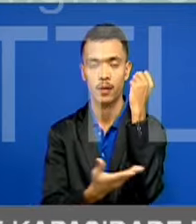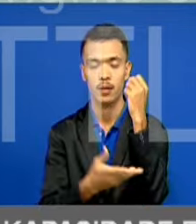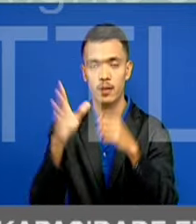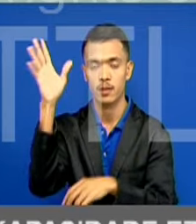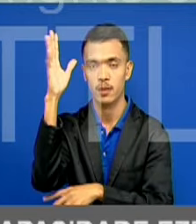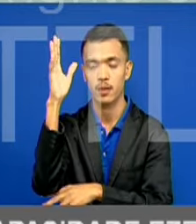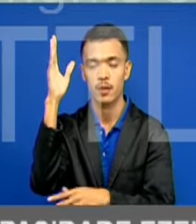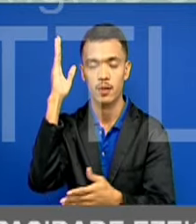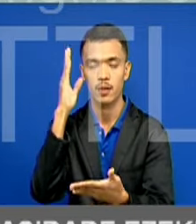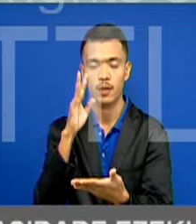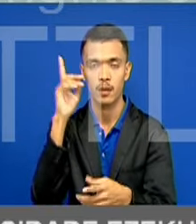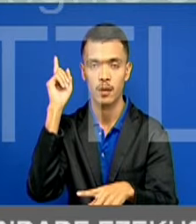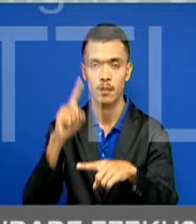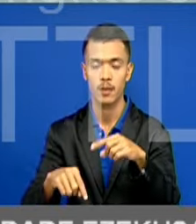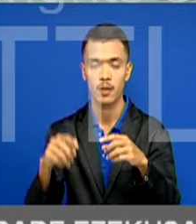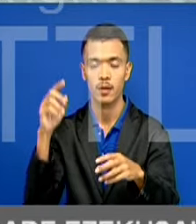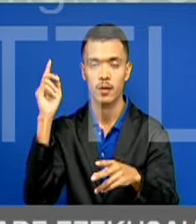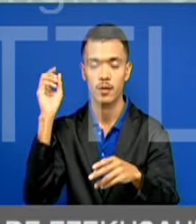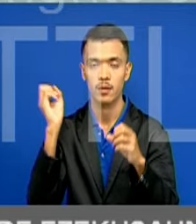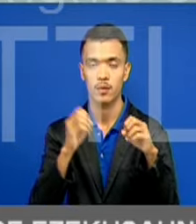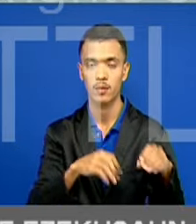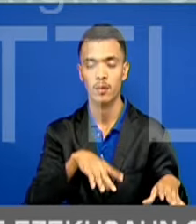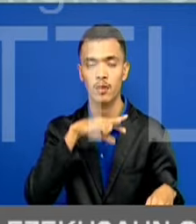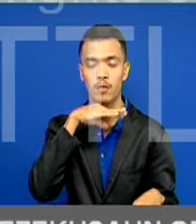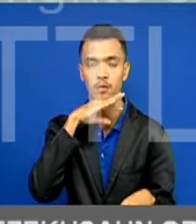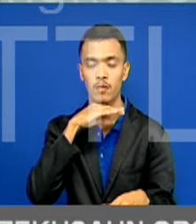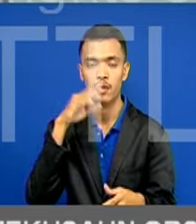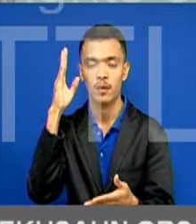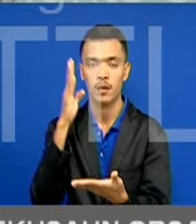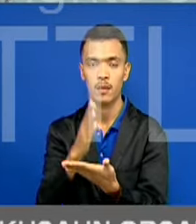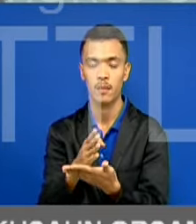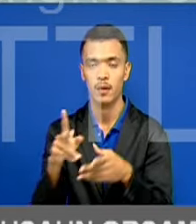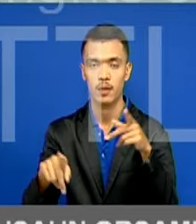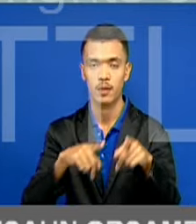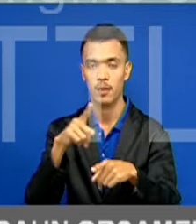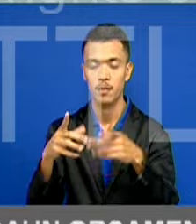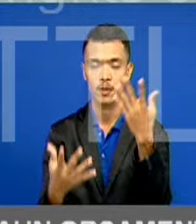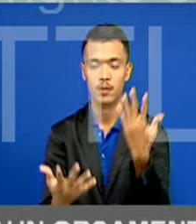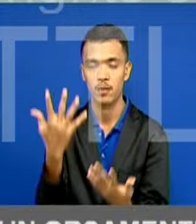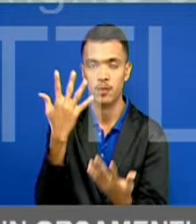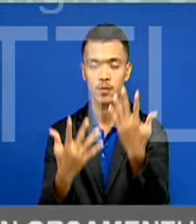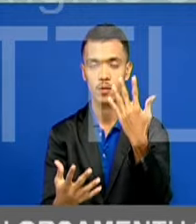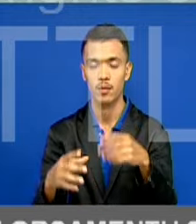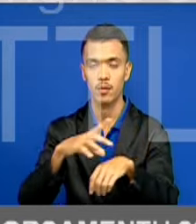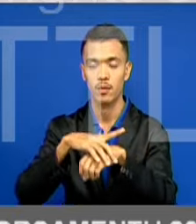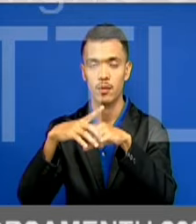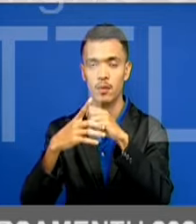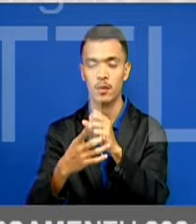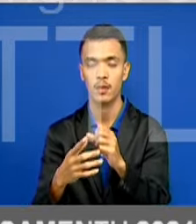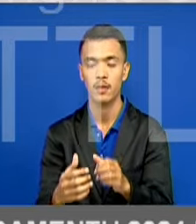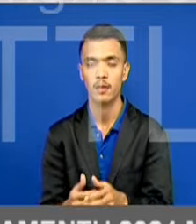de si hay, bando ema tu la bella de suave fuego para estar ambiente, bando ema tu su murray, liga con naturaleza